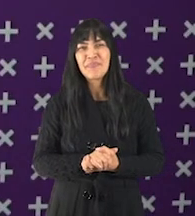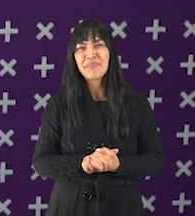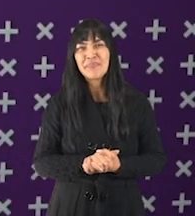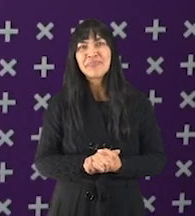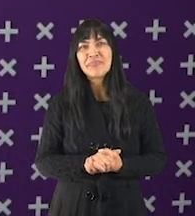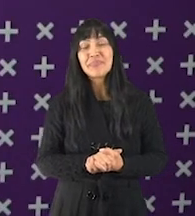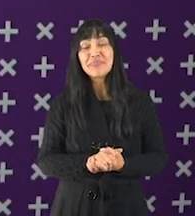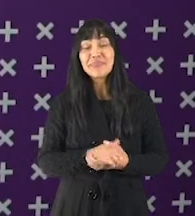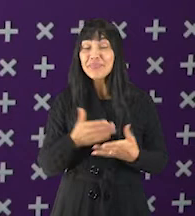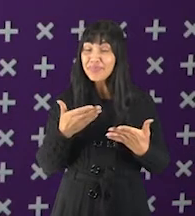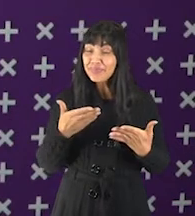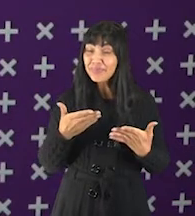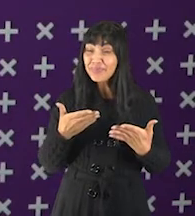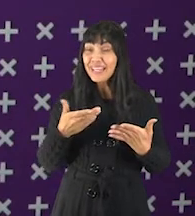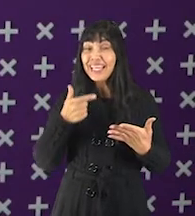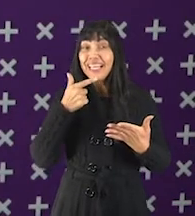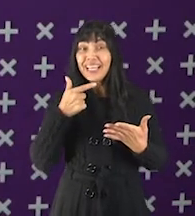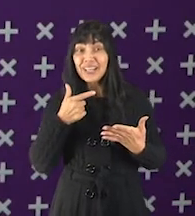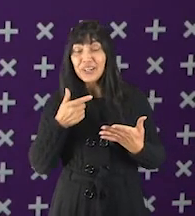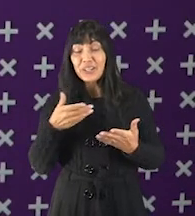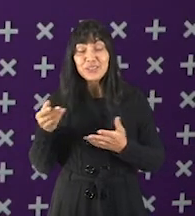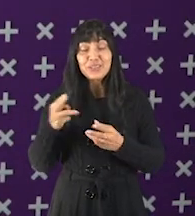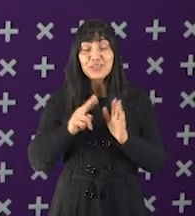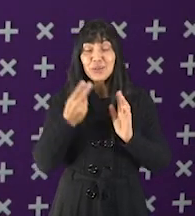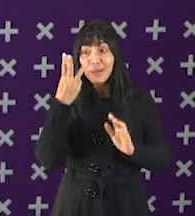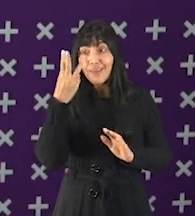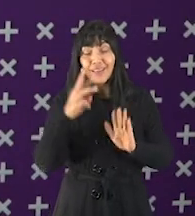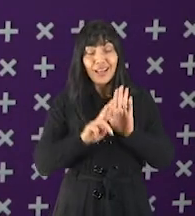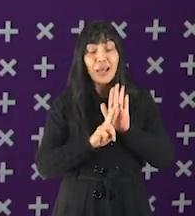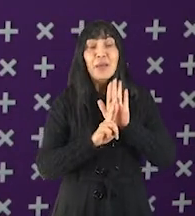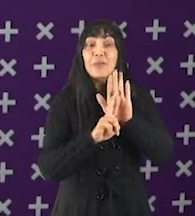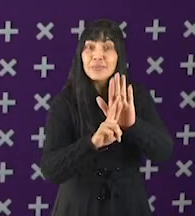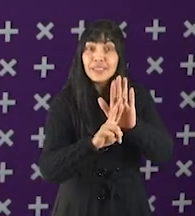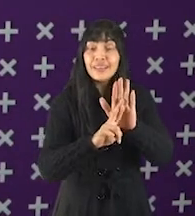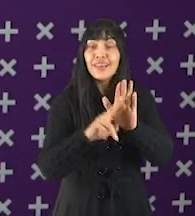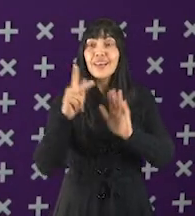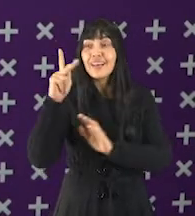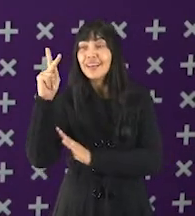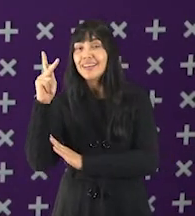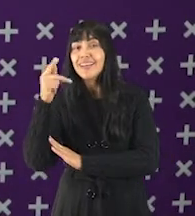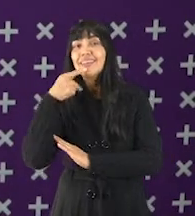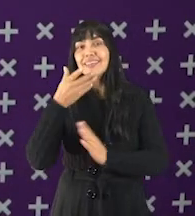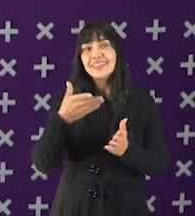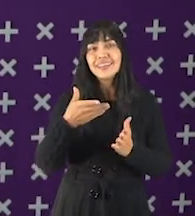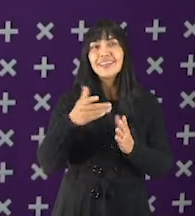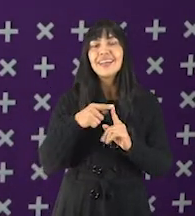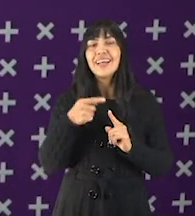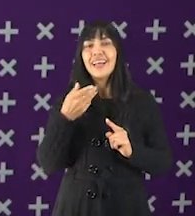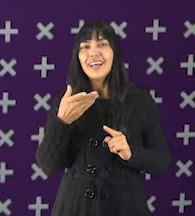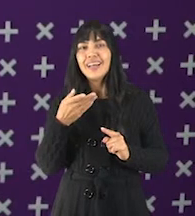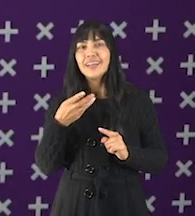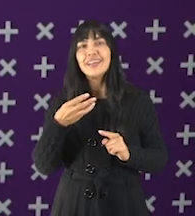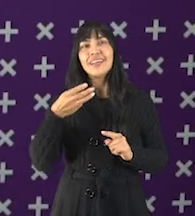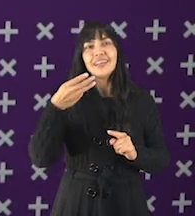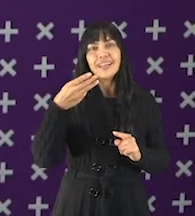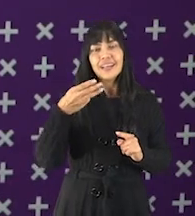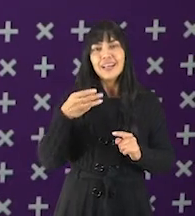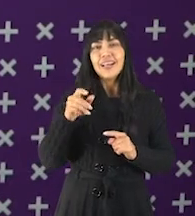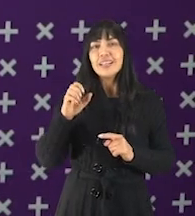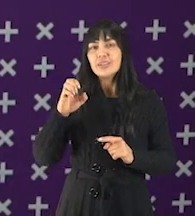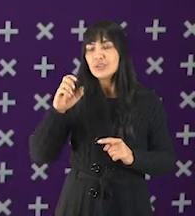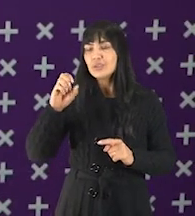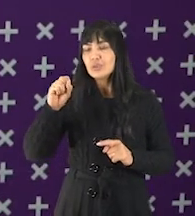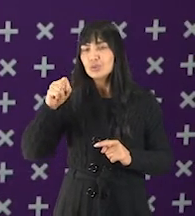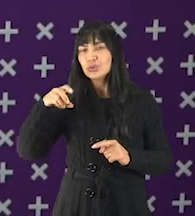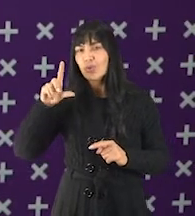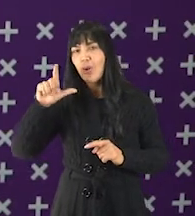Muito bom. Marcelo, eu vou chamar agora três representantes da Klabin, que têm perguntas para você. Nós temos aqui a Silvana Sommer, do Centro de